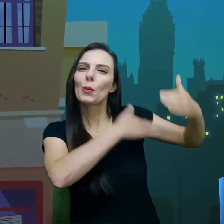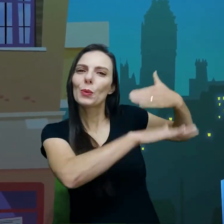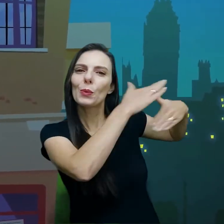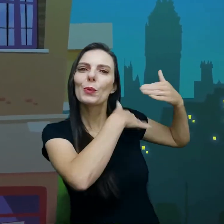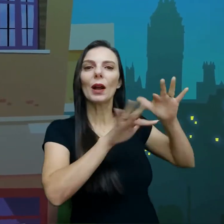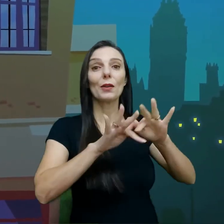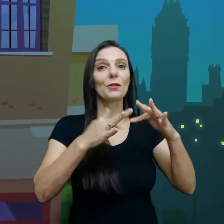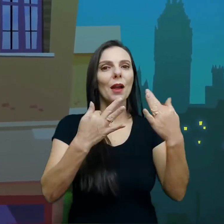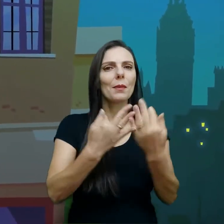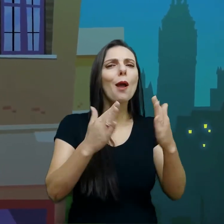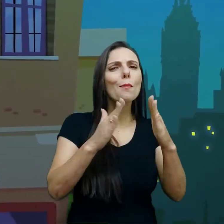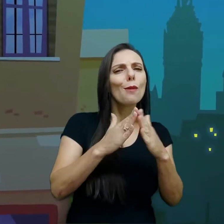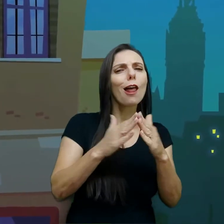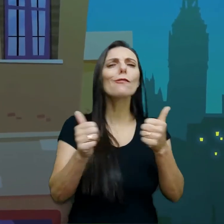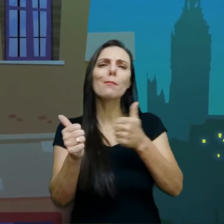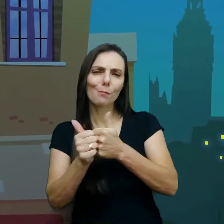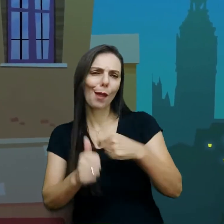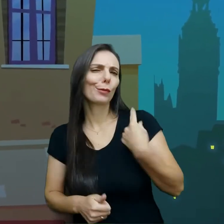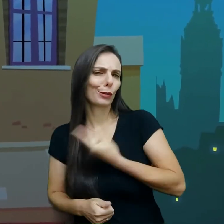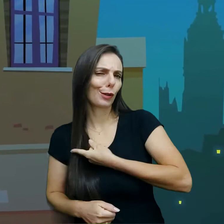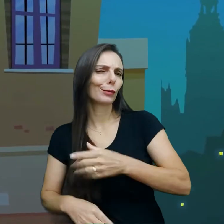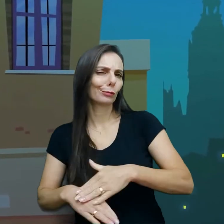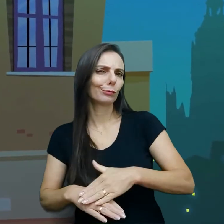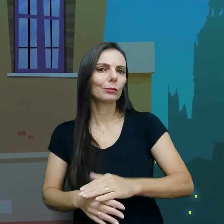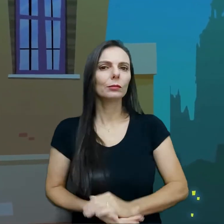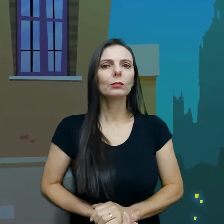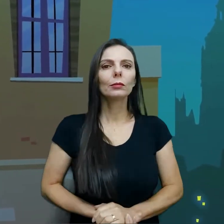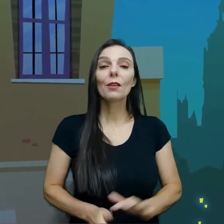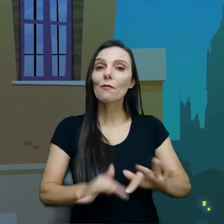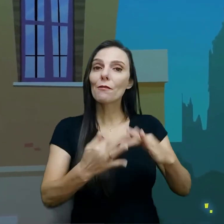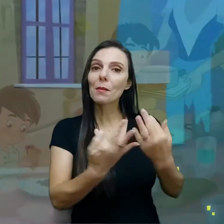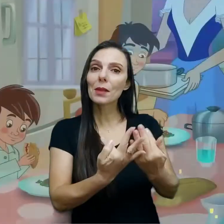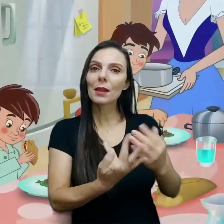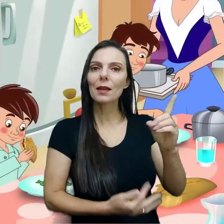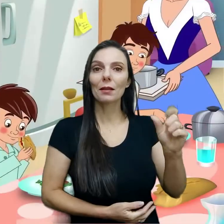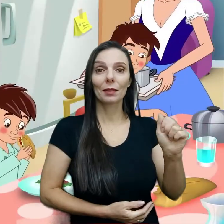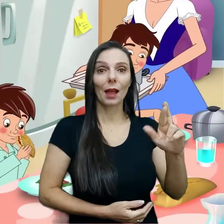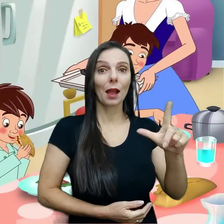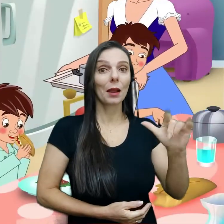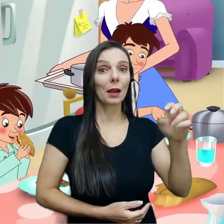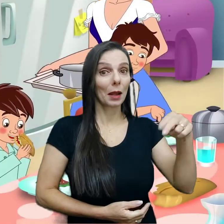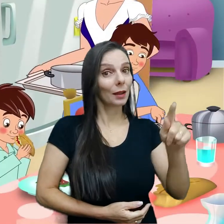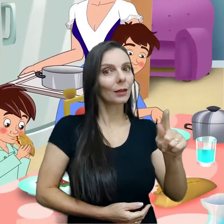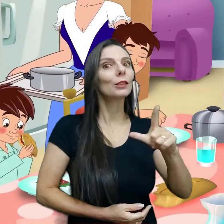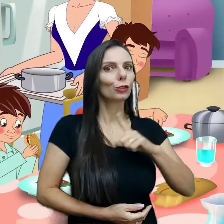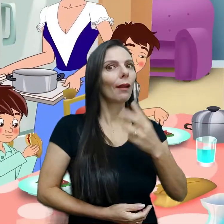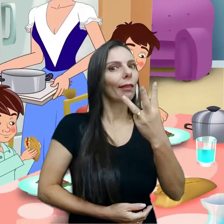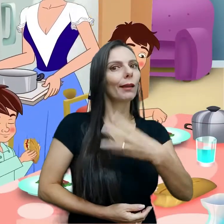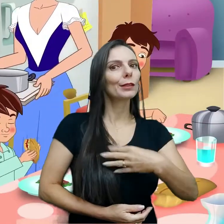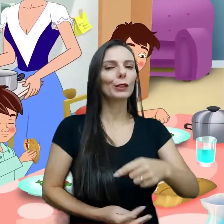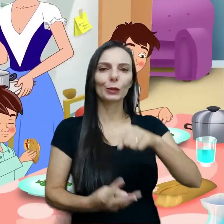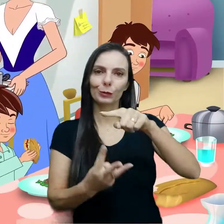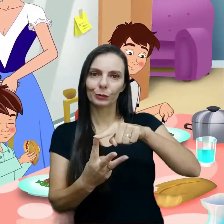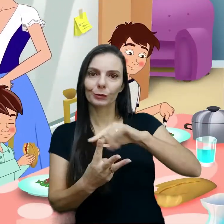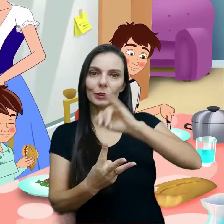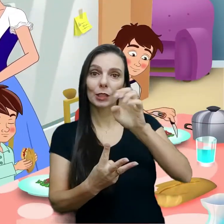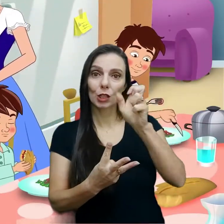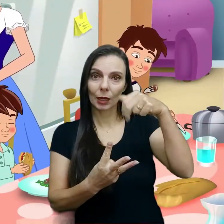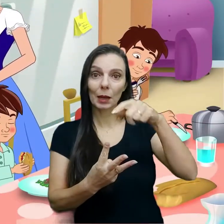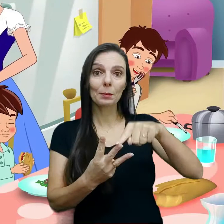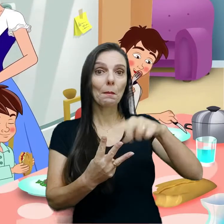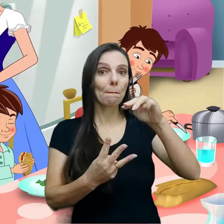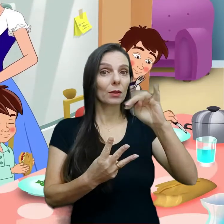Era uma vez uma família que não morava tão longe de onde a gente morava. A família Darling. Eles tinham